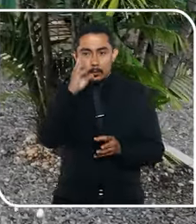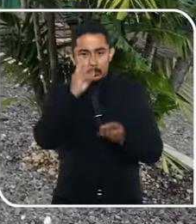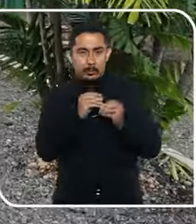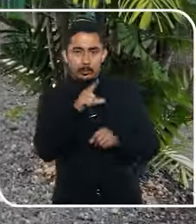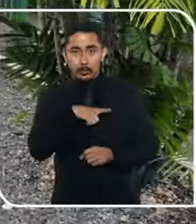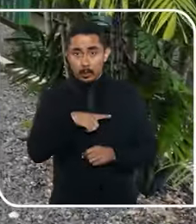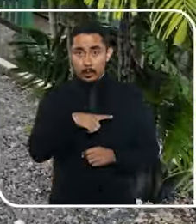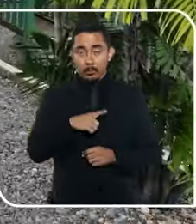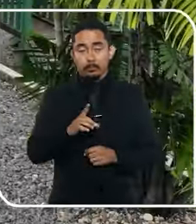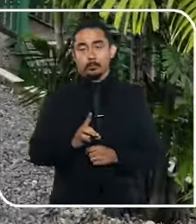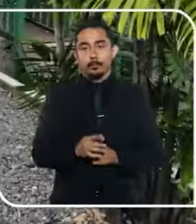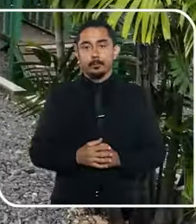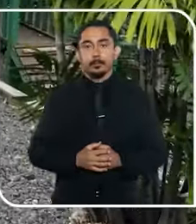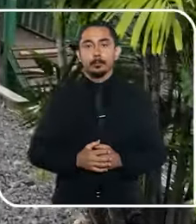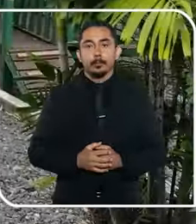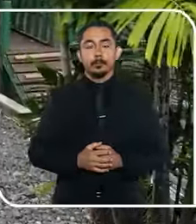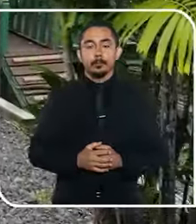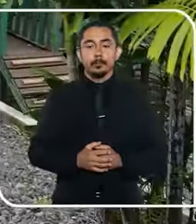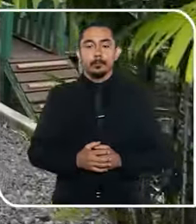consideração.